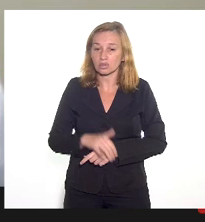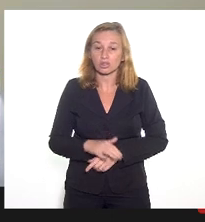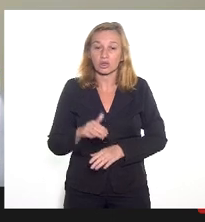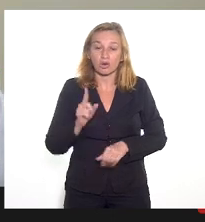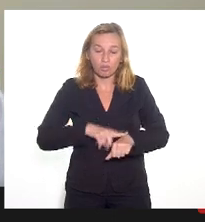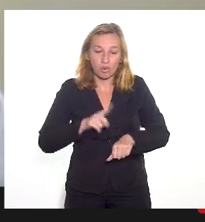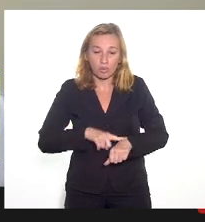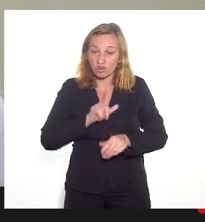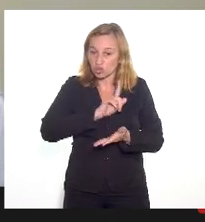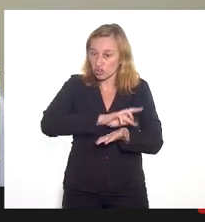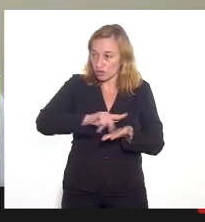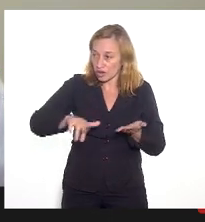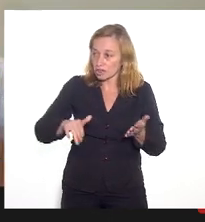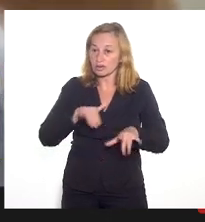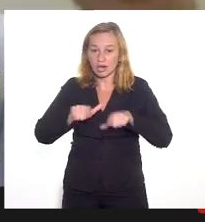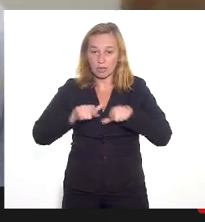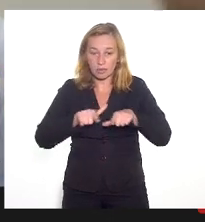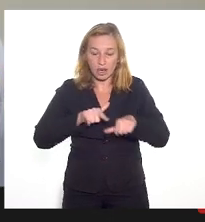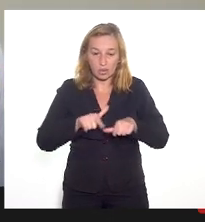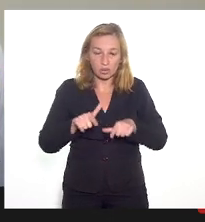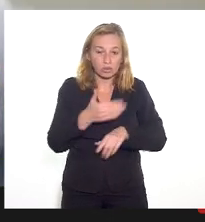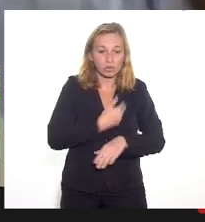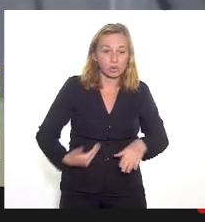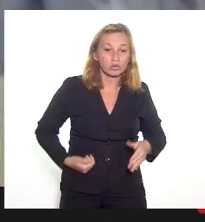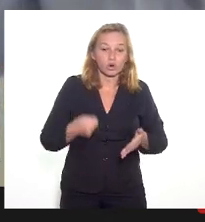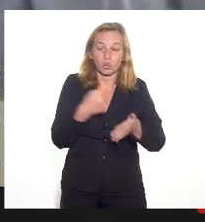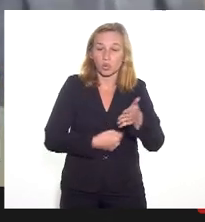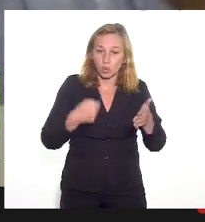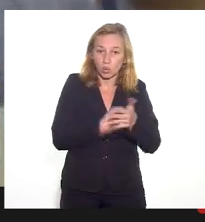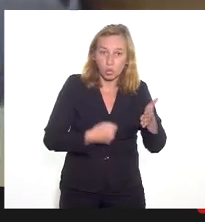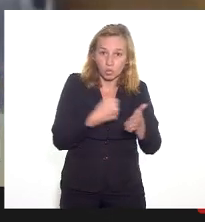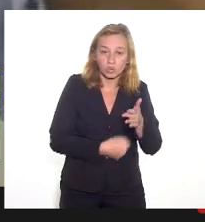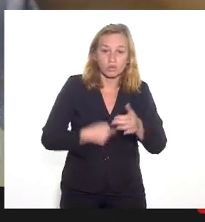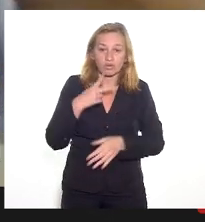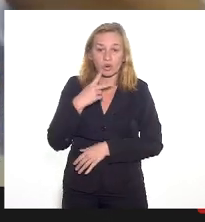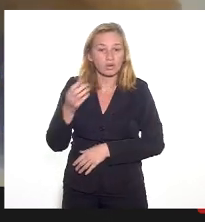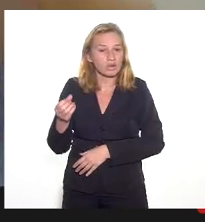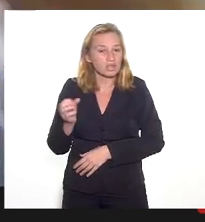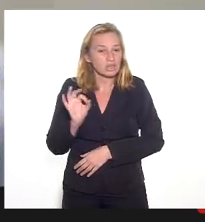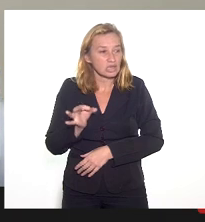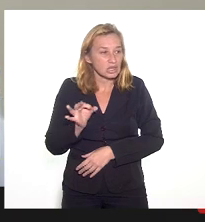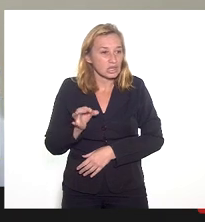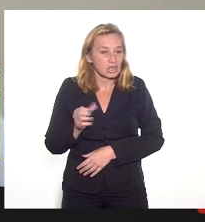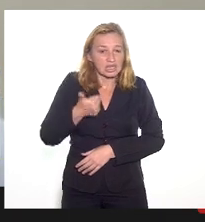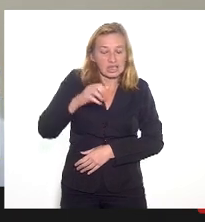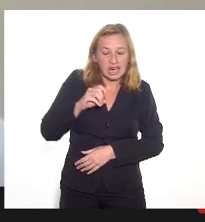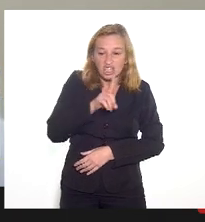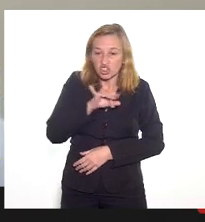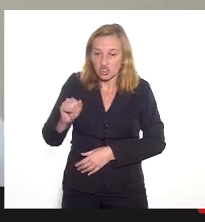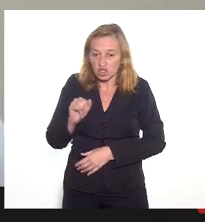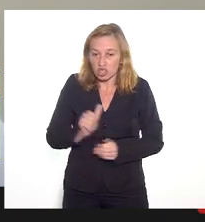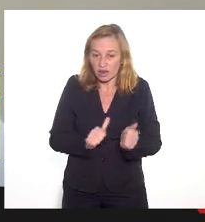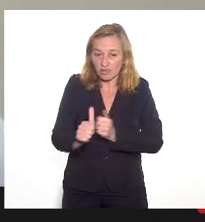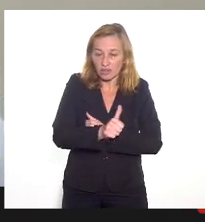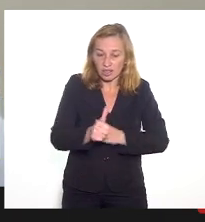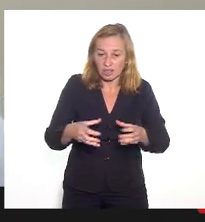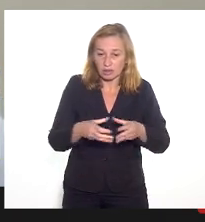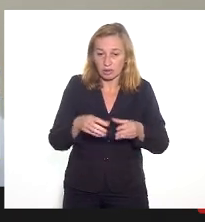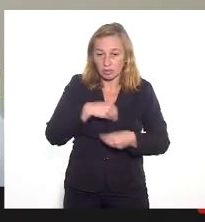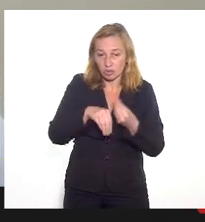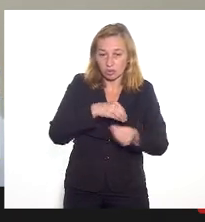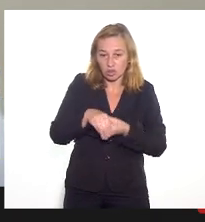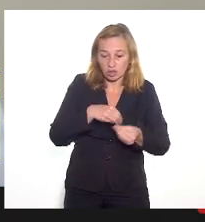momento diverso para o serviço público, é uma das lutas que a gente tem travado. A gente lançou recentemente, tem 10 dias, a Frente Parlamentar Mista em Defesa do